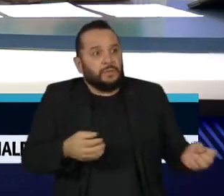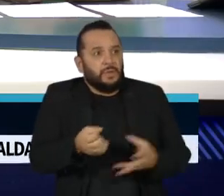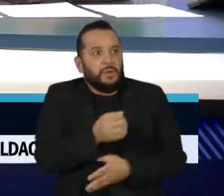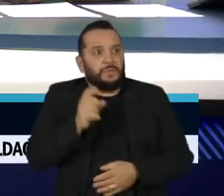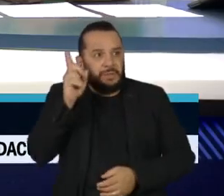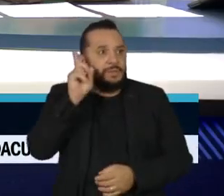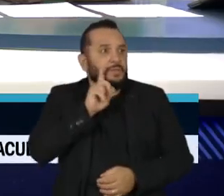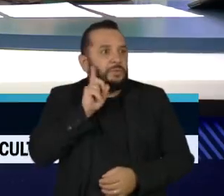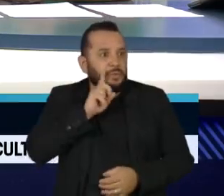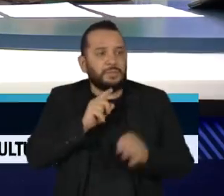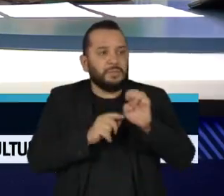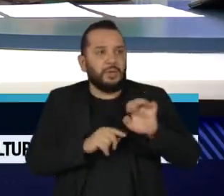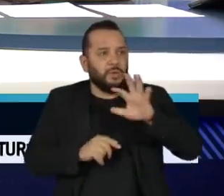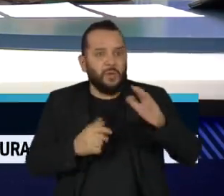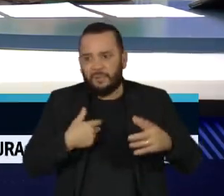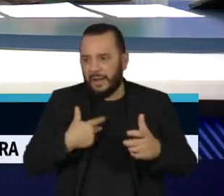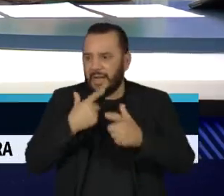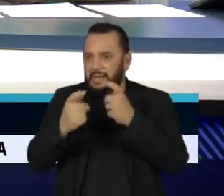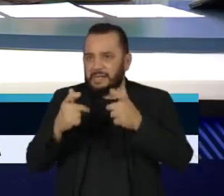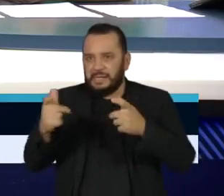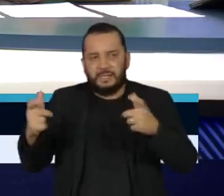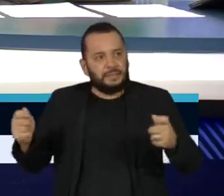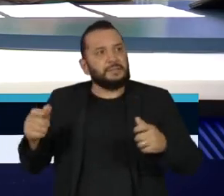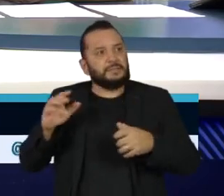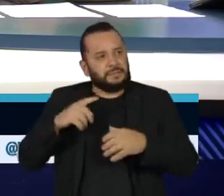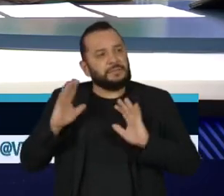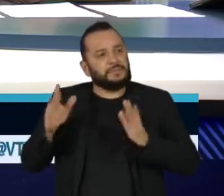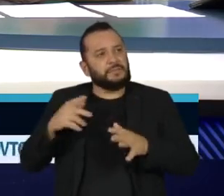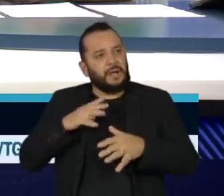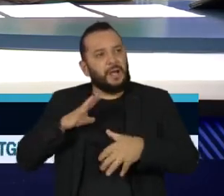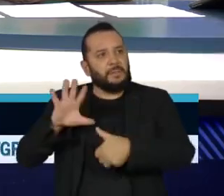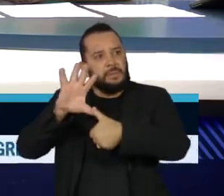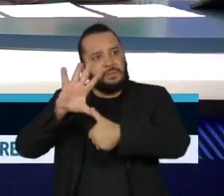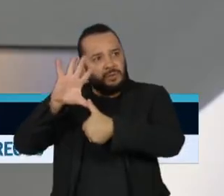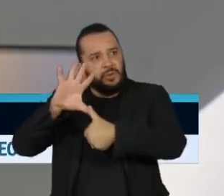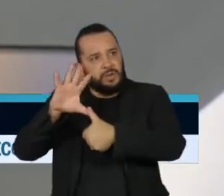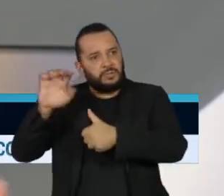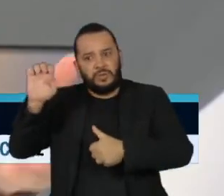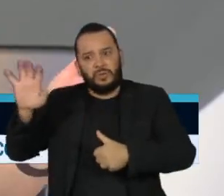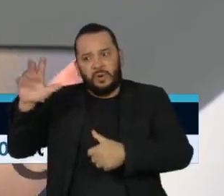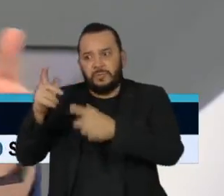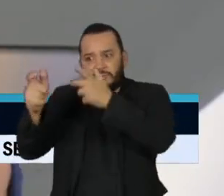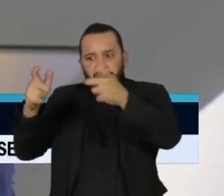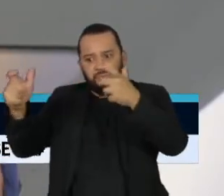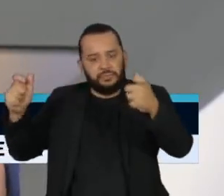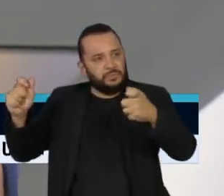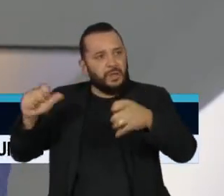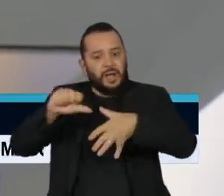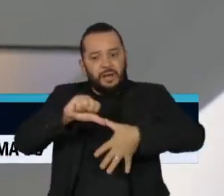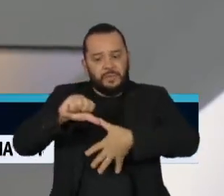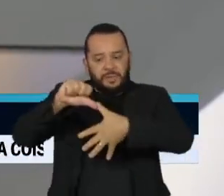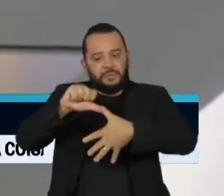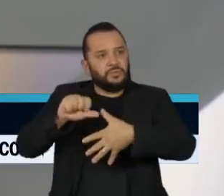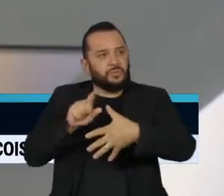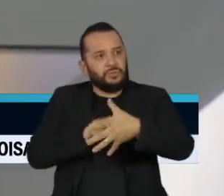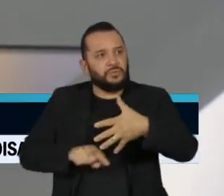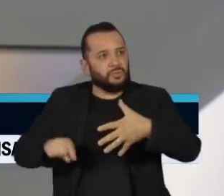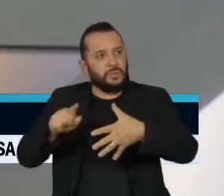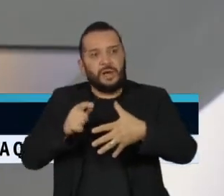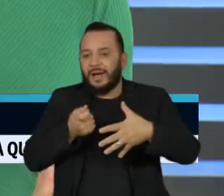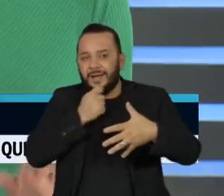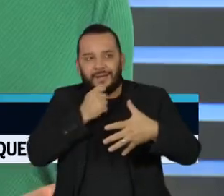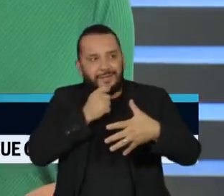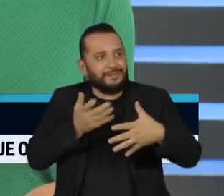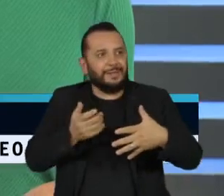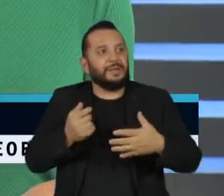Unidos e Europa vacinando. América do Norte e Europa vacinando com a vacina atualizada, enquanto a primeira dose ainda não chegou em muitos lugares.